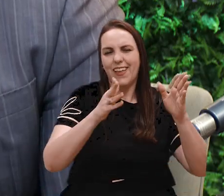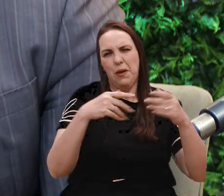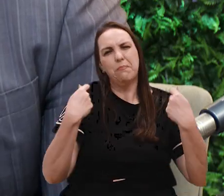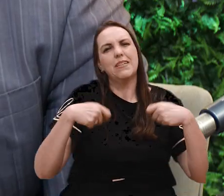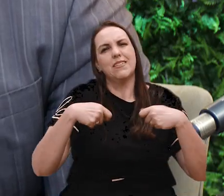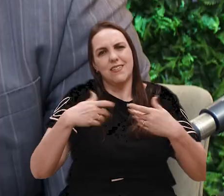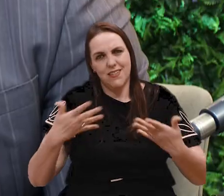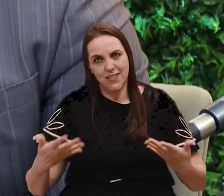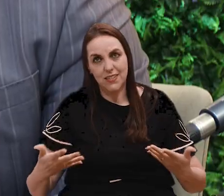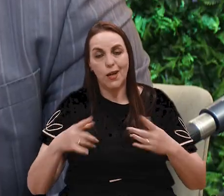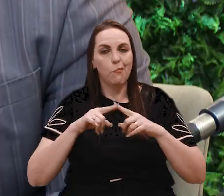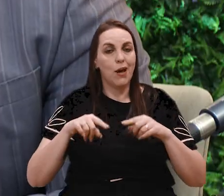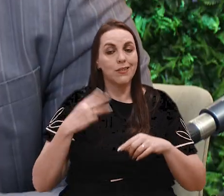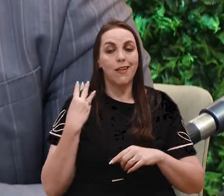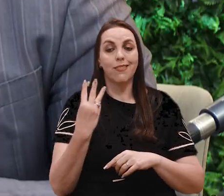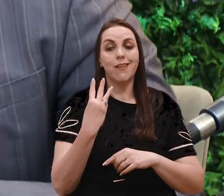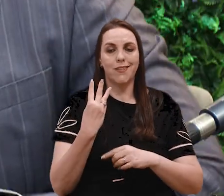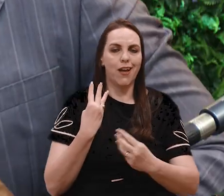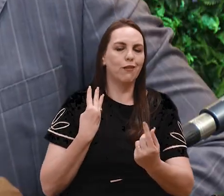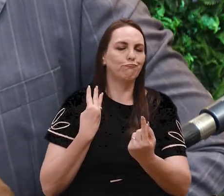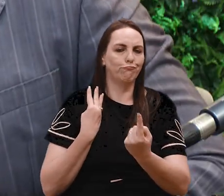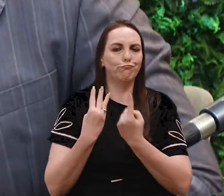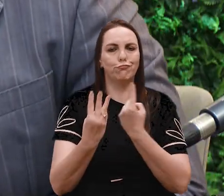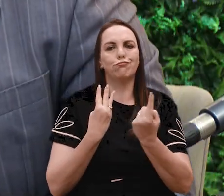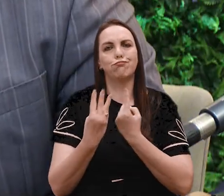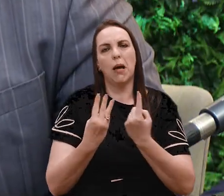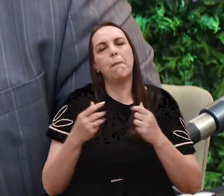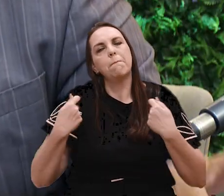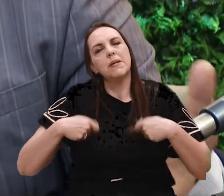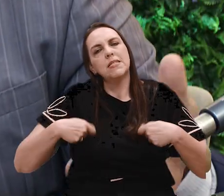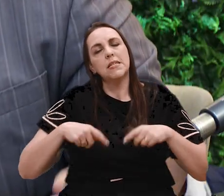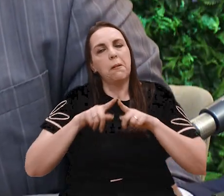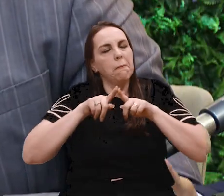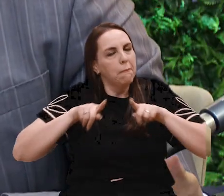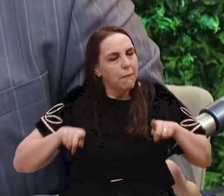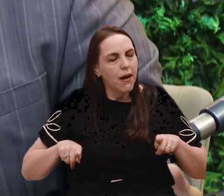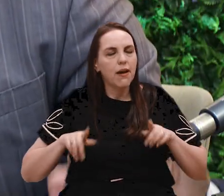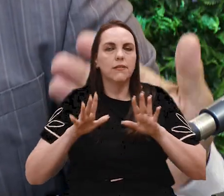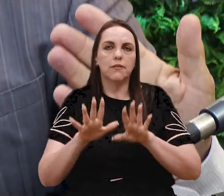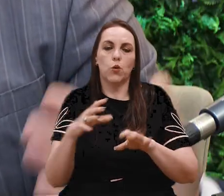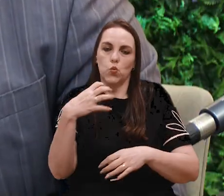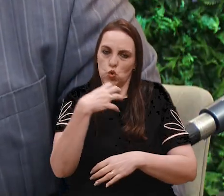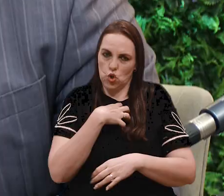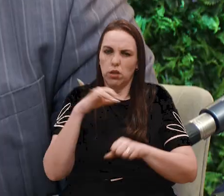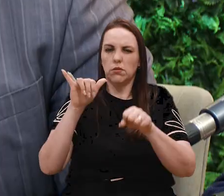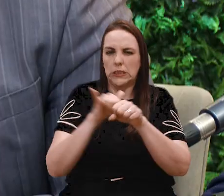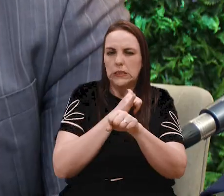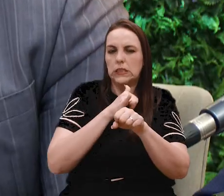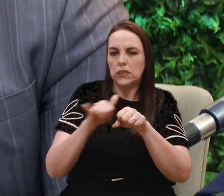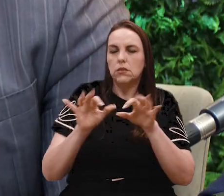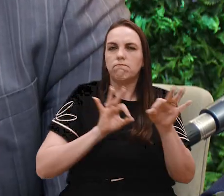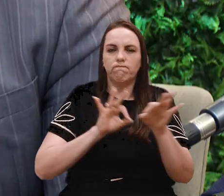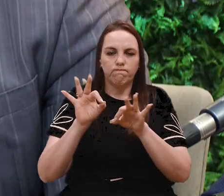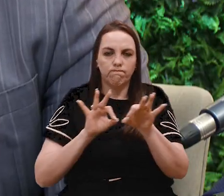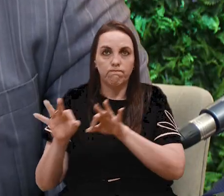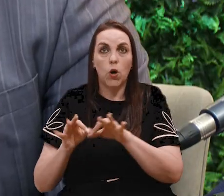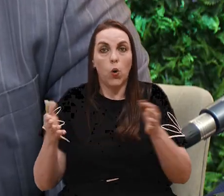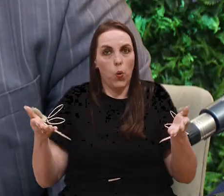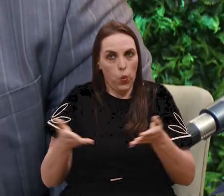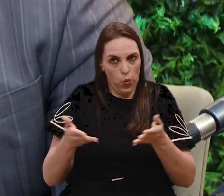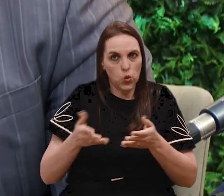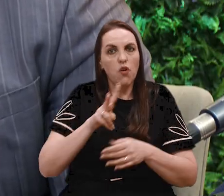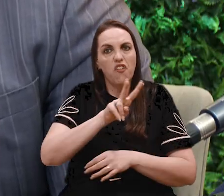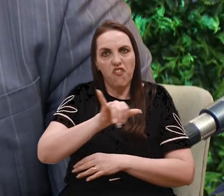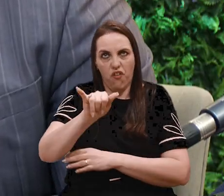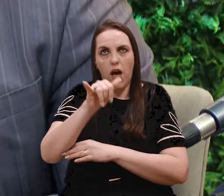tenha a terceira pista como nós precisamos, mas ela, do jeito que ela está, do traçado que ela é hoje, ela vai ter